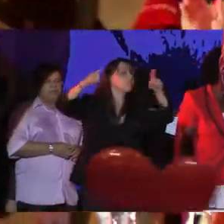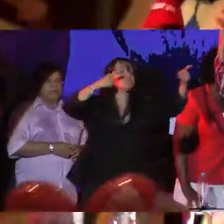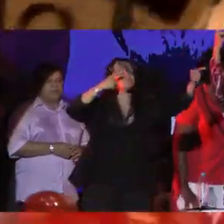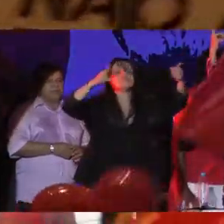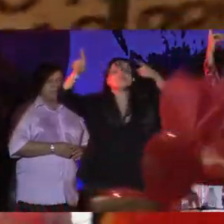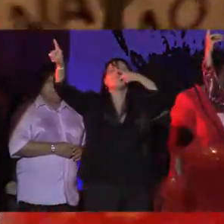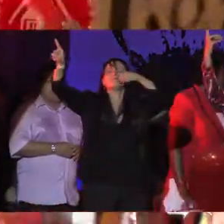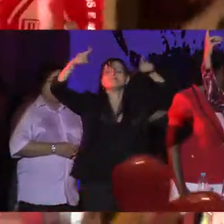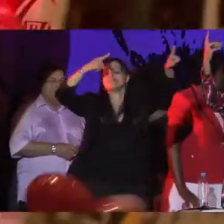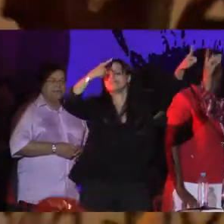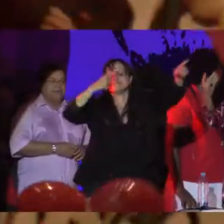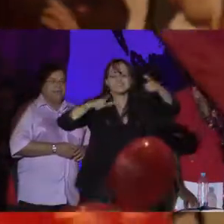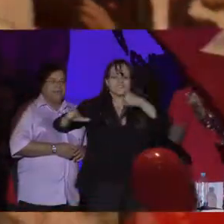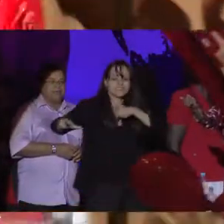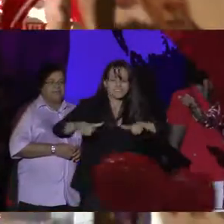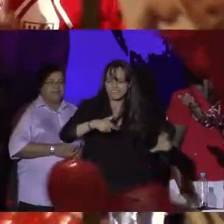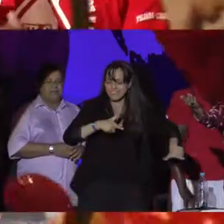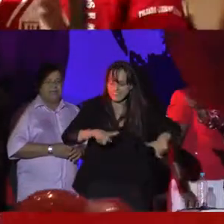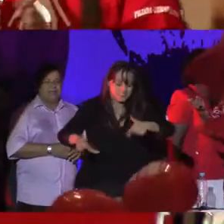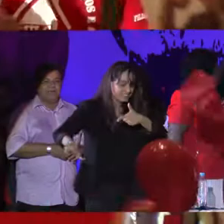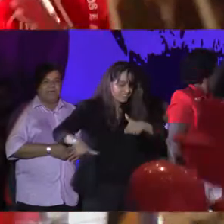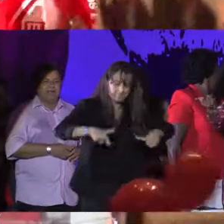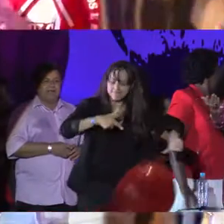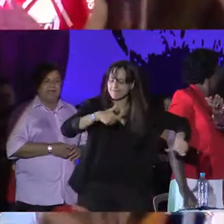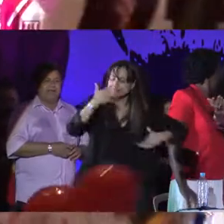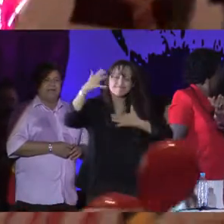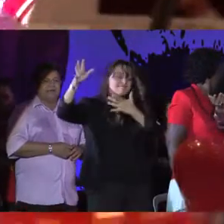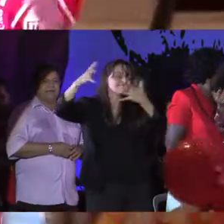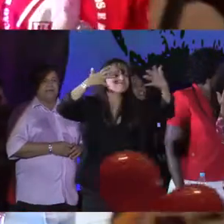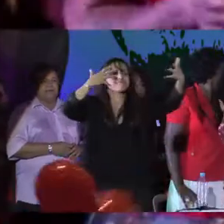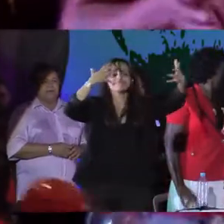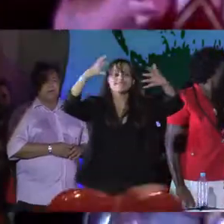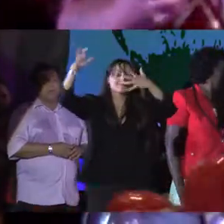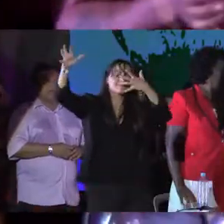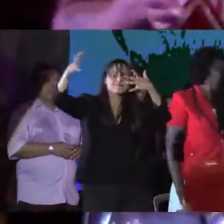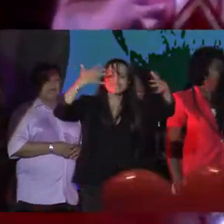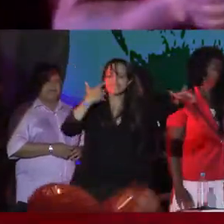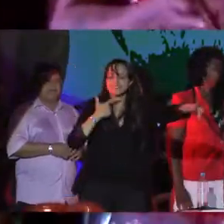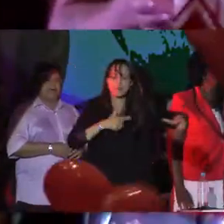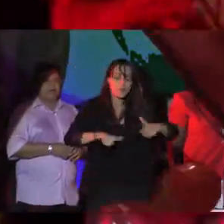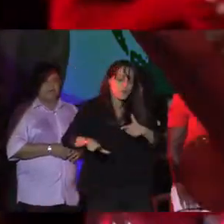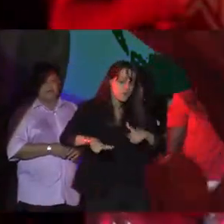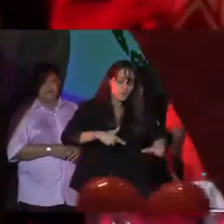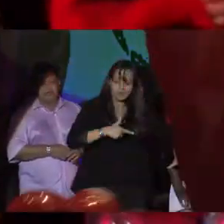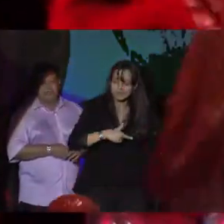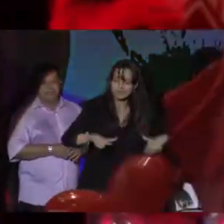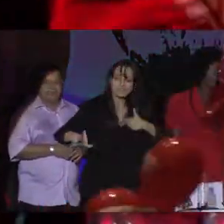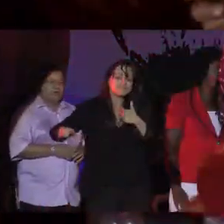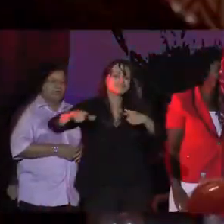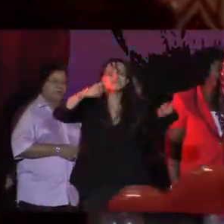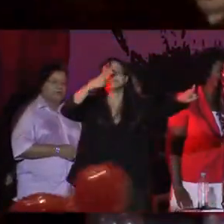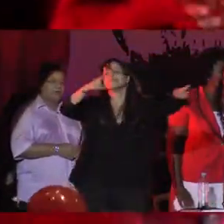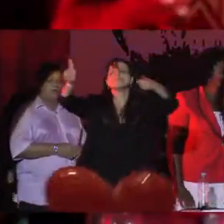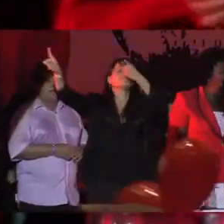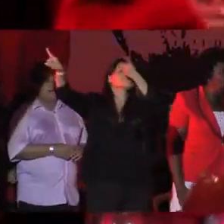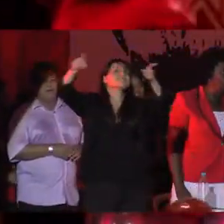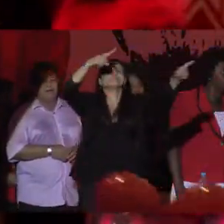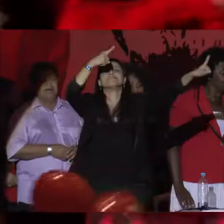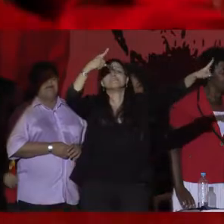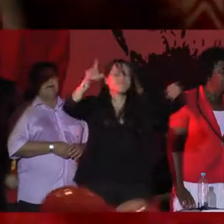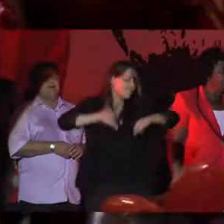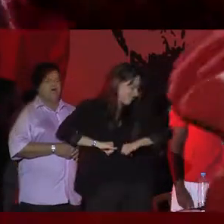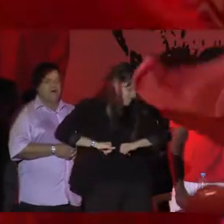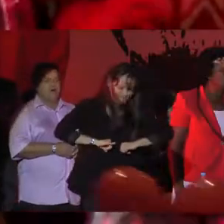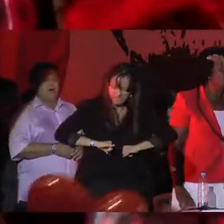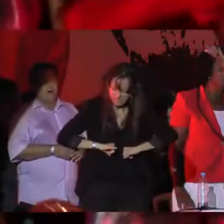esse canto que devia ser um canto de alegria, sou apenas como um soluçar de dor.